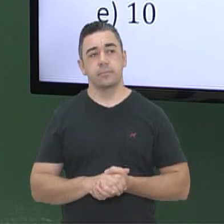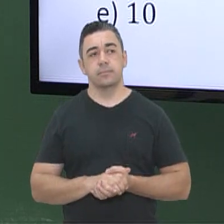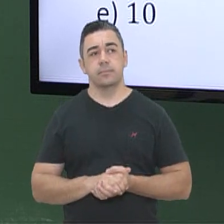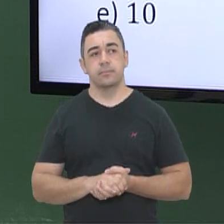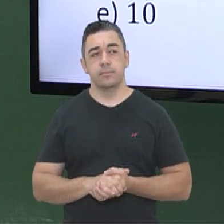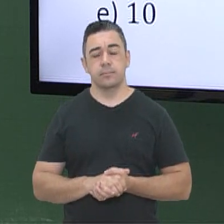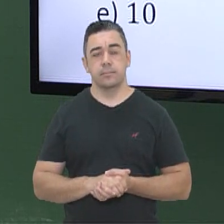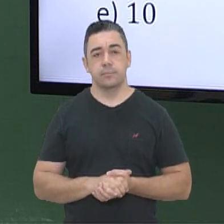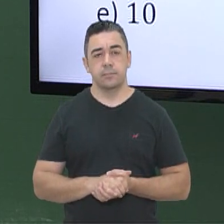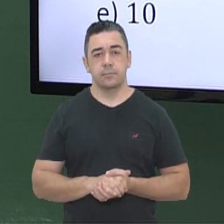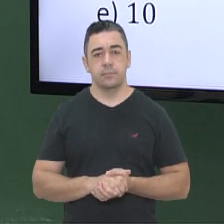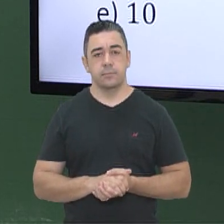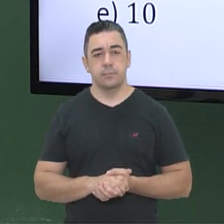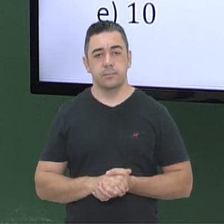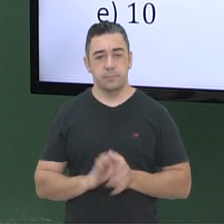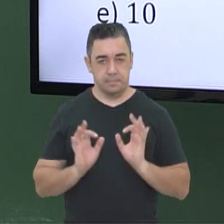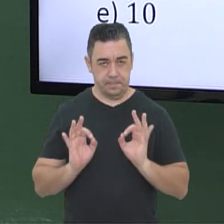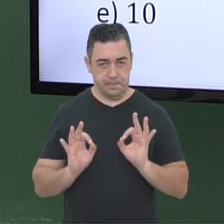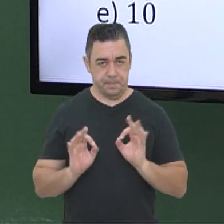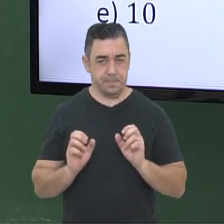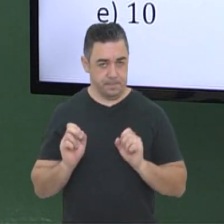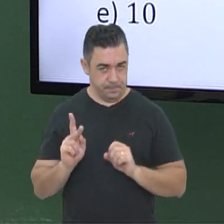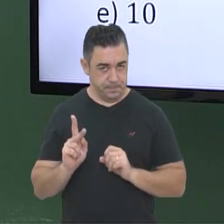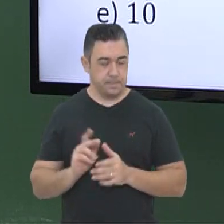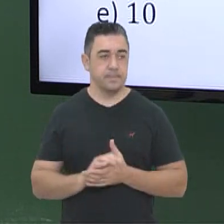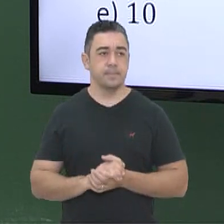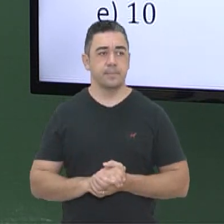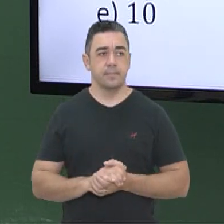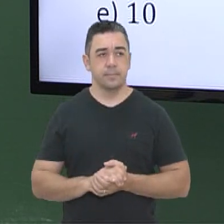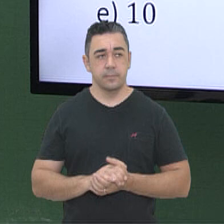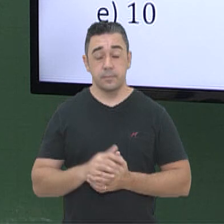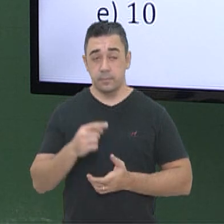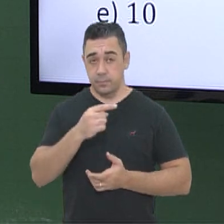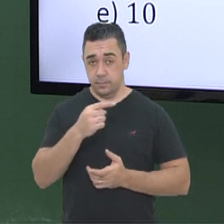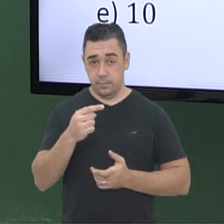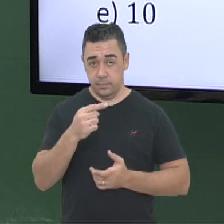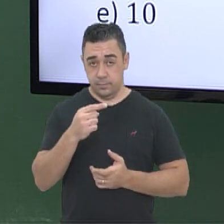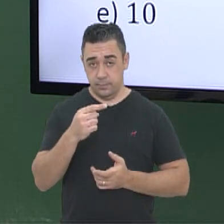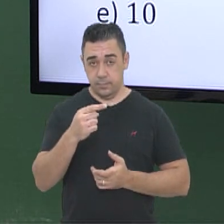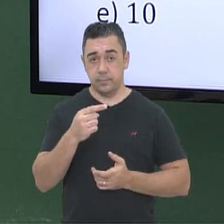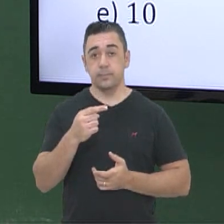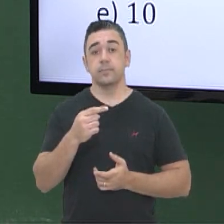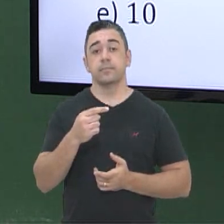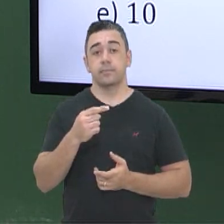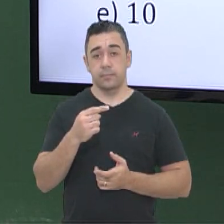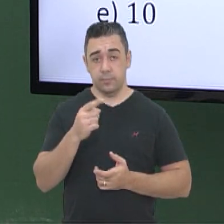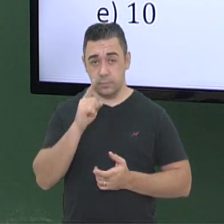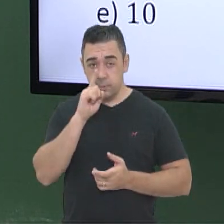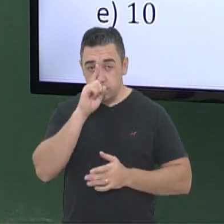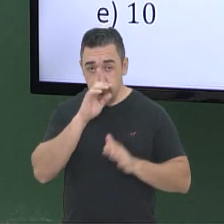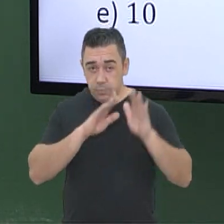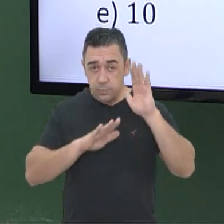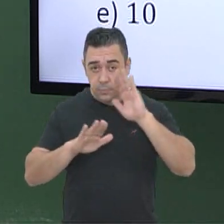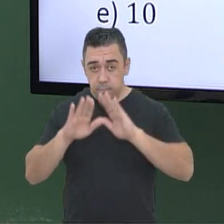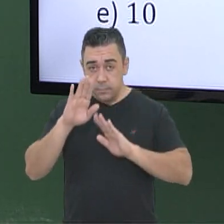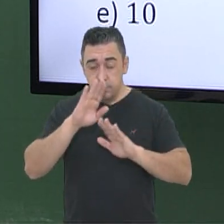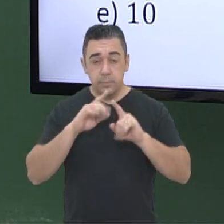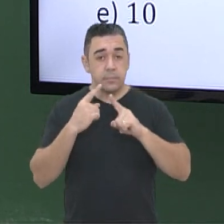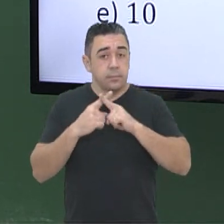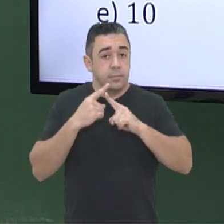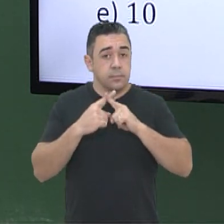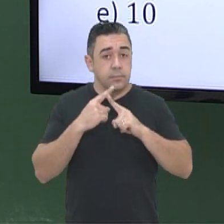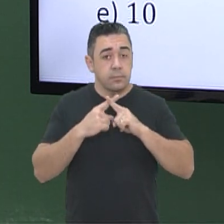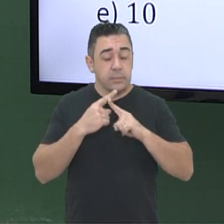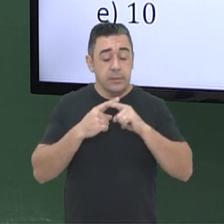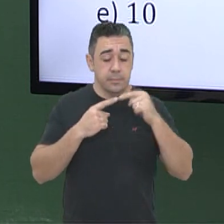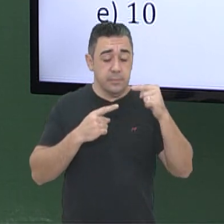de 16, ok? Aqui é menos, esse menos aqui, cuidado, isso confunde muito, tá?